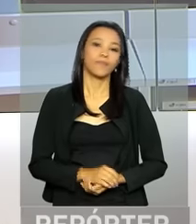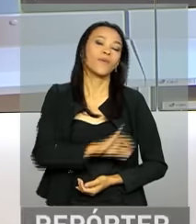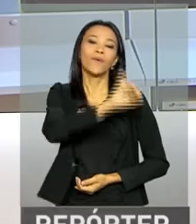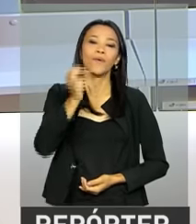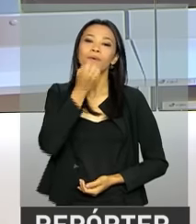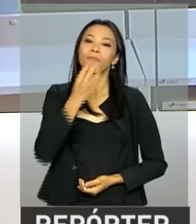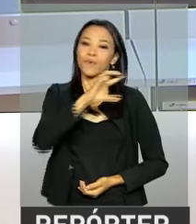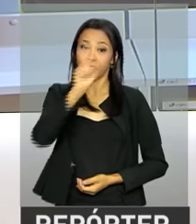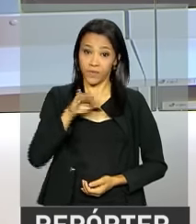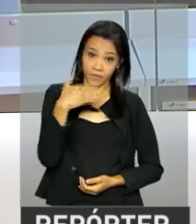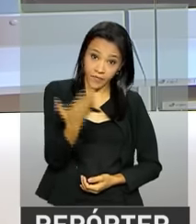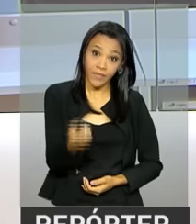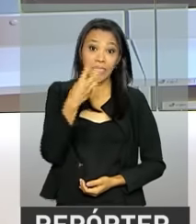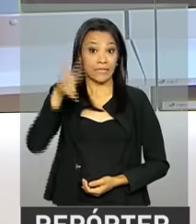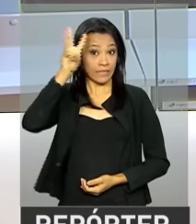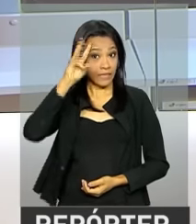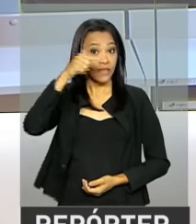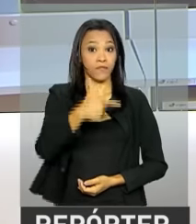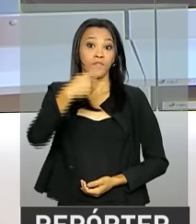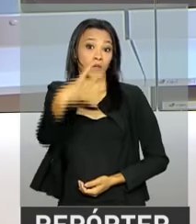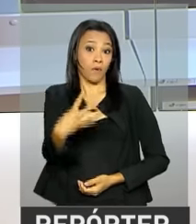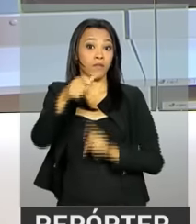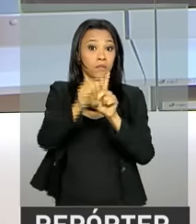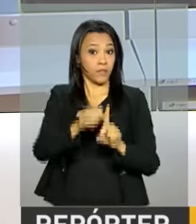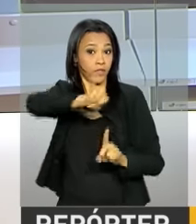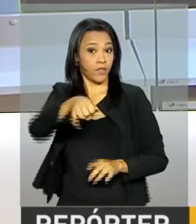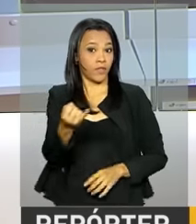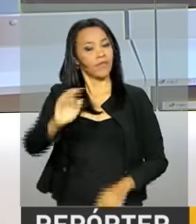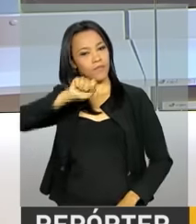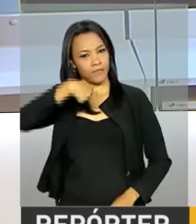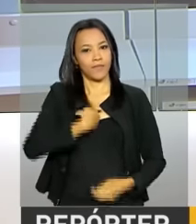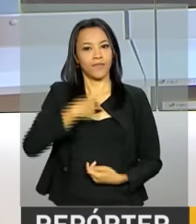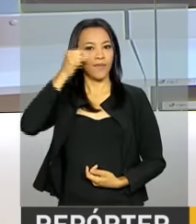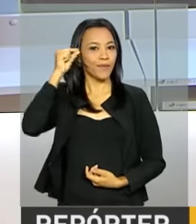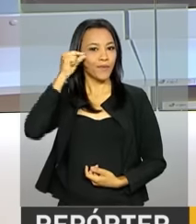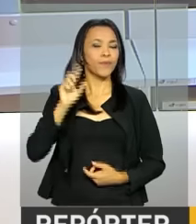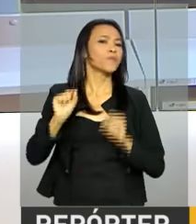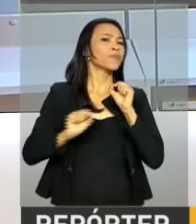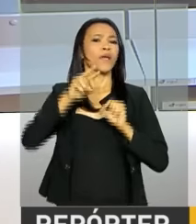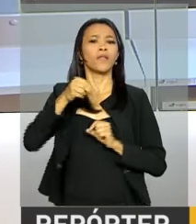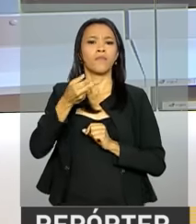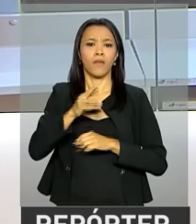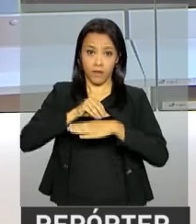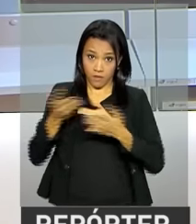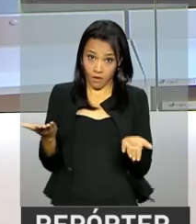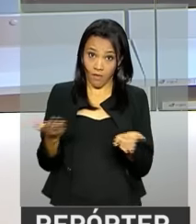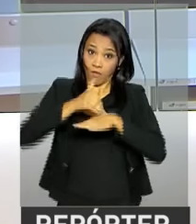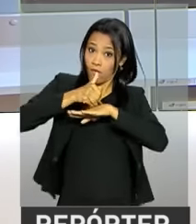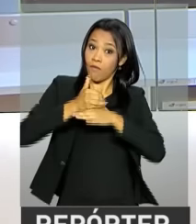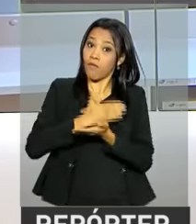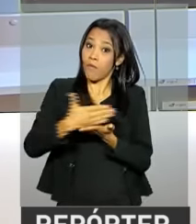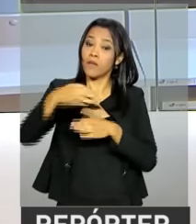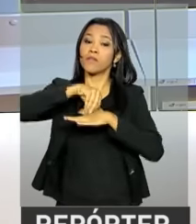Olá bom dia para você terça-feira 24 de janeiro eu sou Renata corcini o repórter NBR começa agora